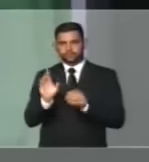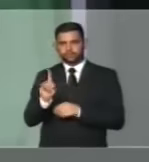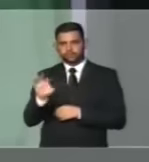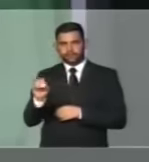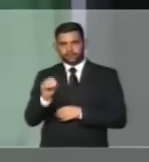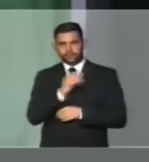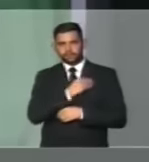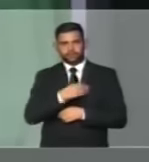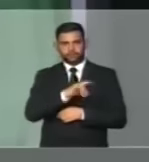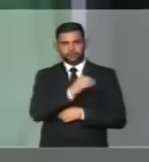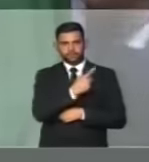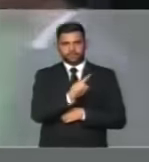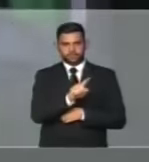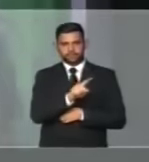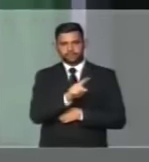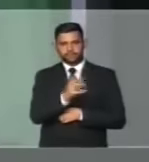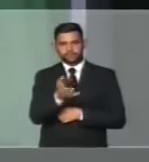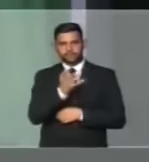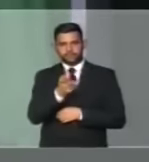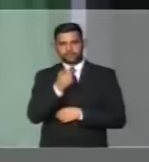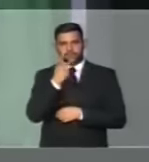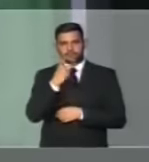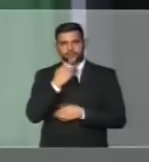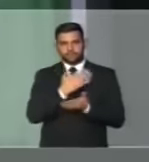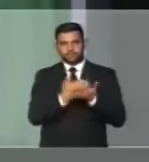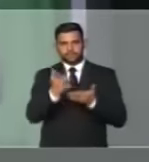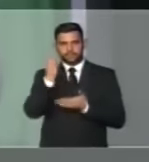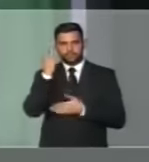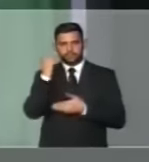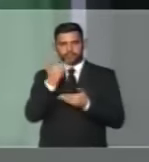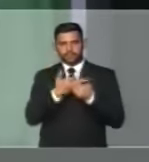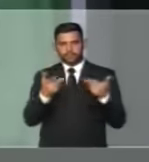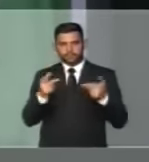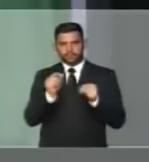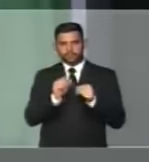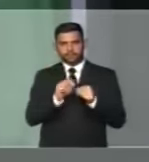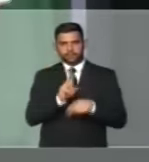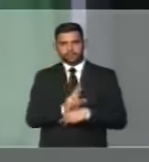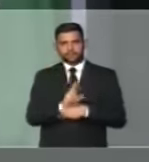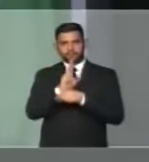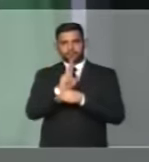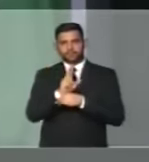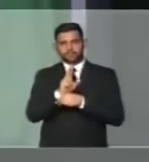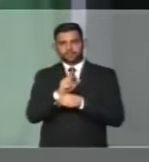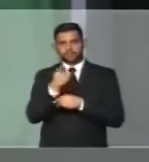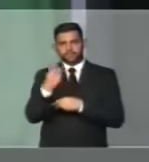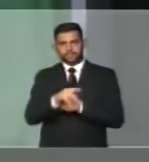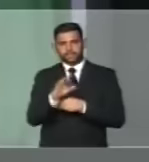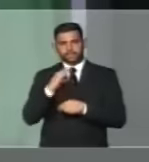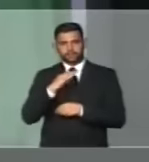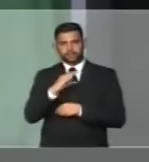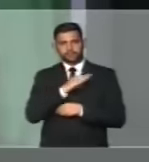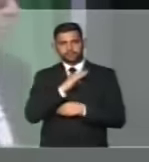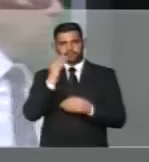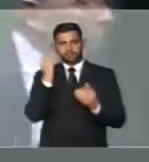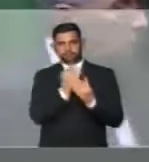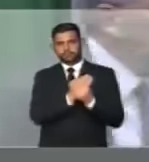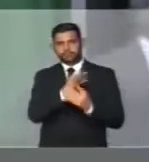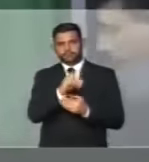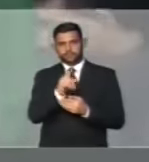governo ou oposição. Queremos que a partir de amanhã a representação daquela comissão